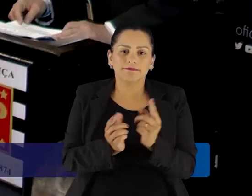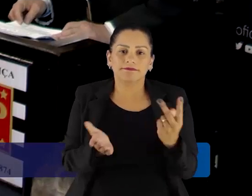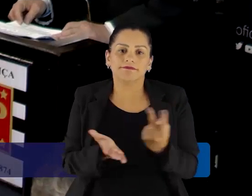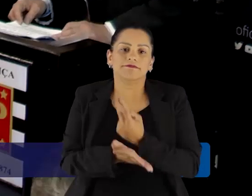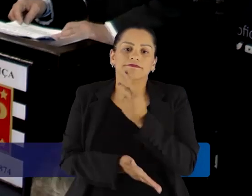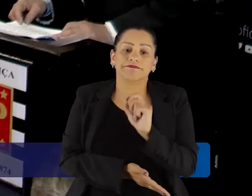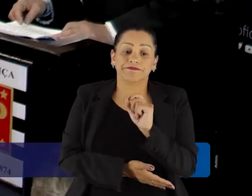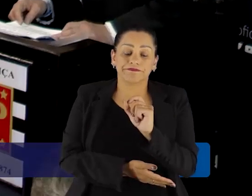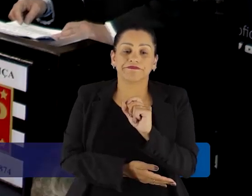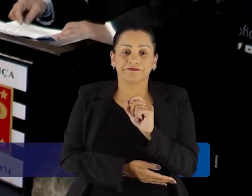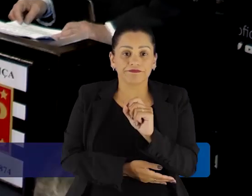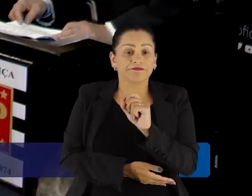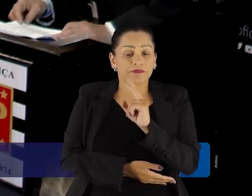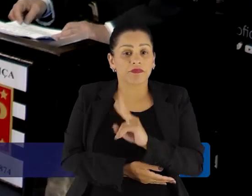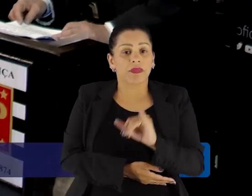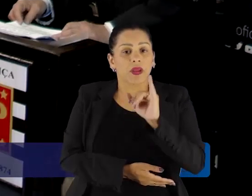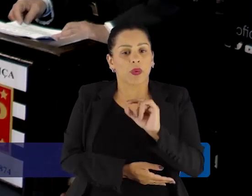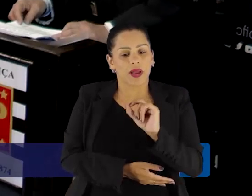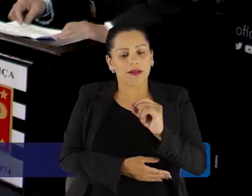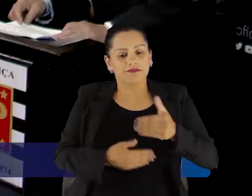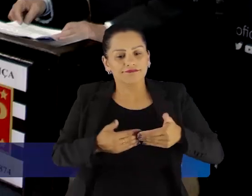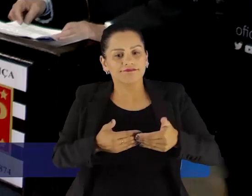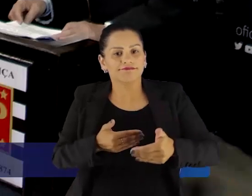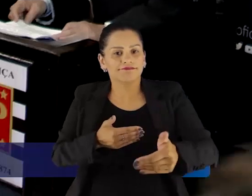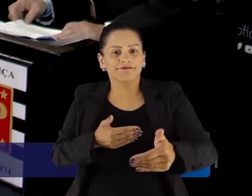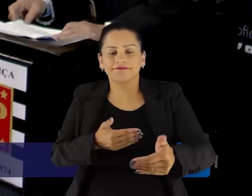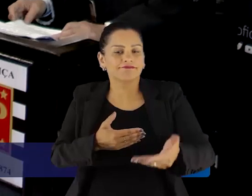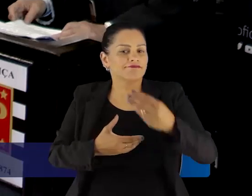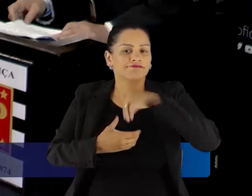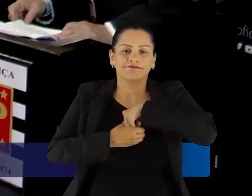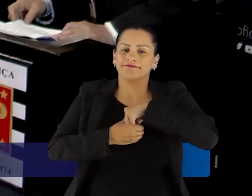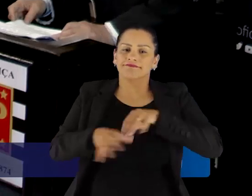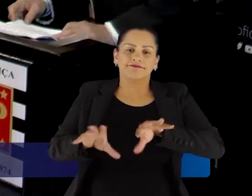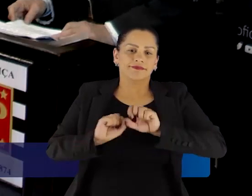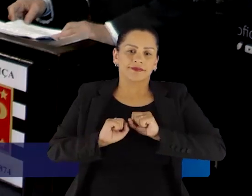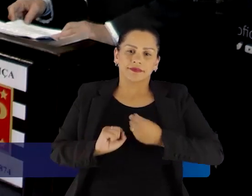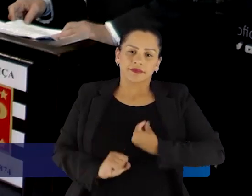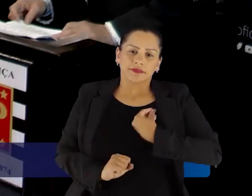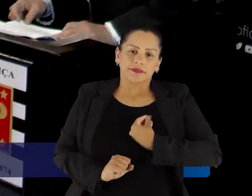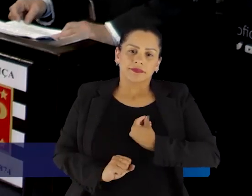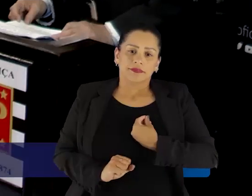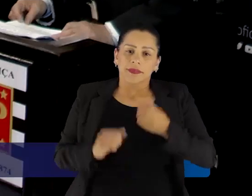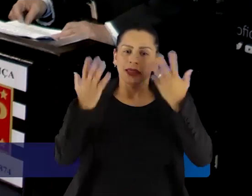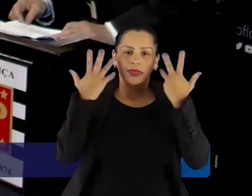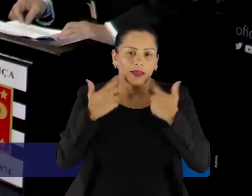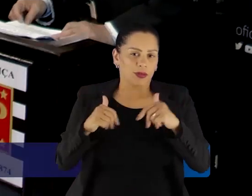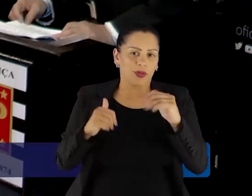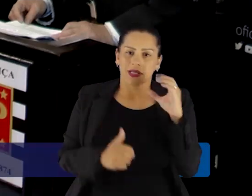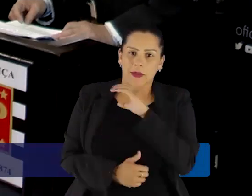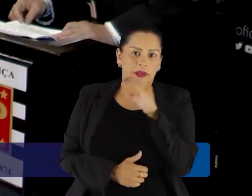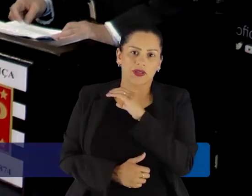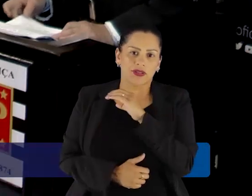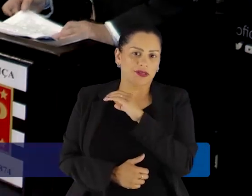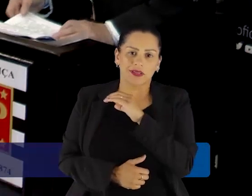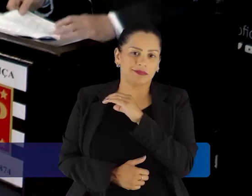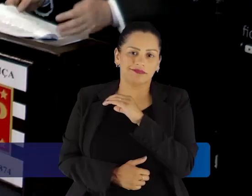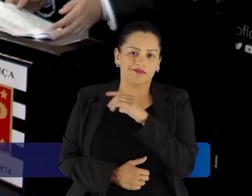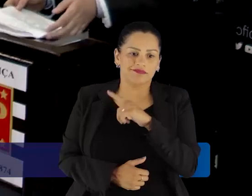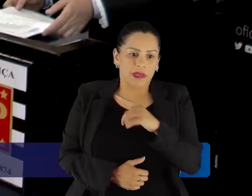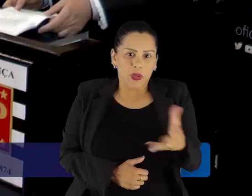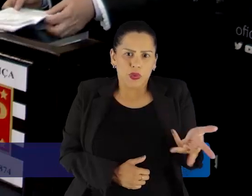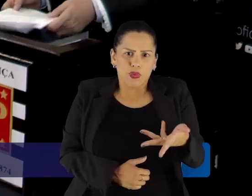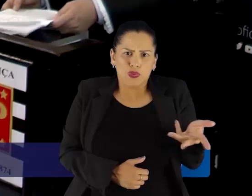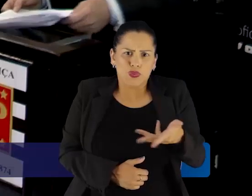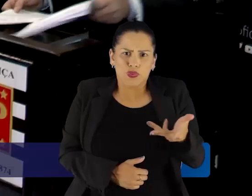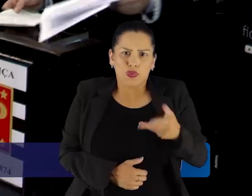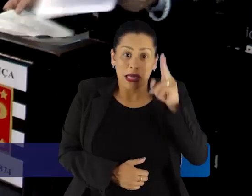tornar é um perdão parte de nossas vidas Essa é a natureza das emergências elas aceleram